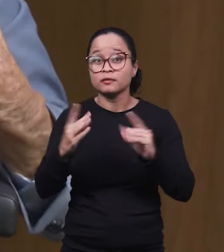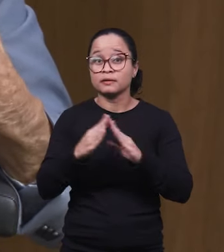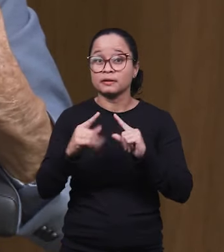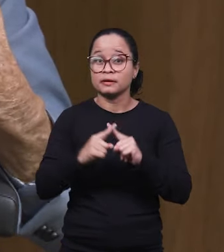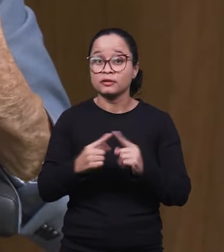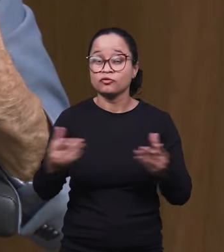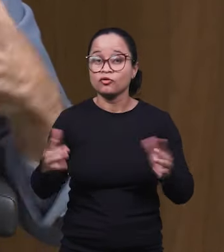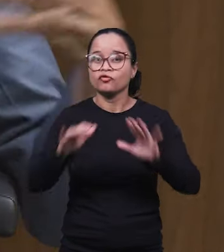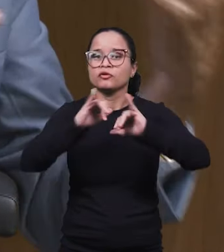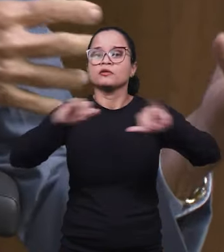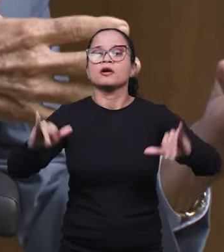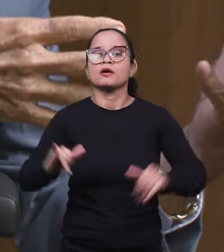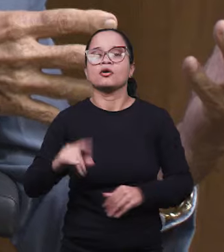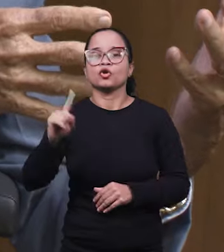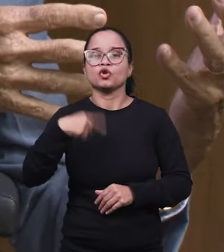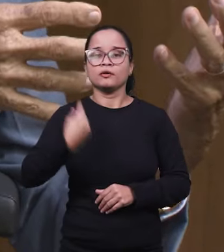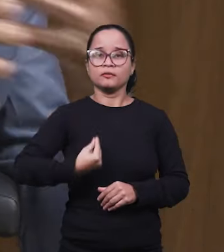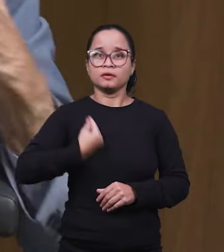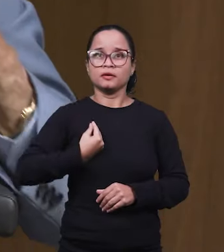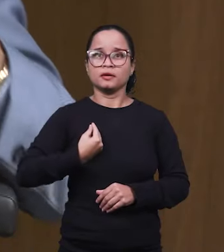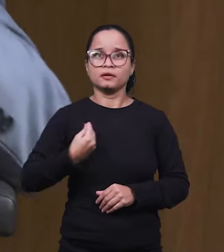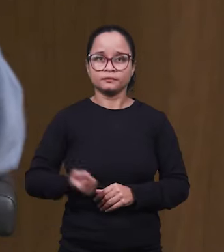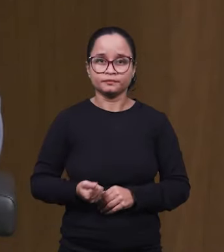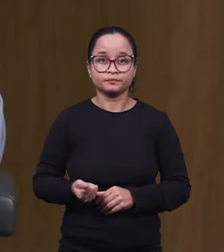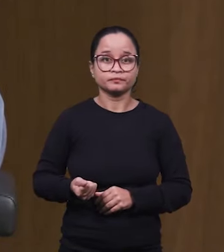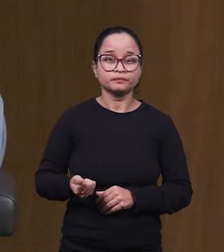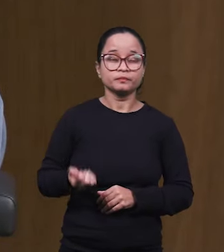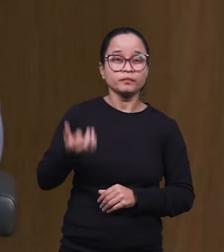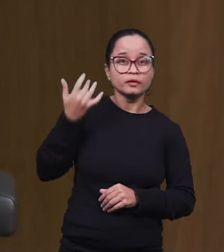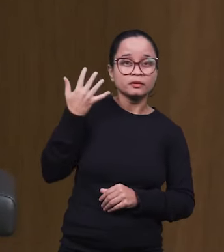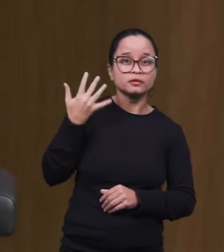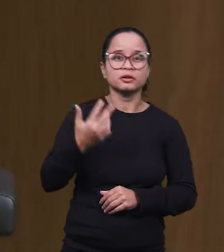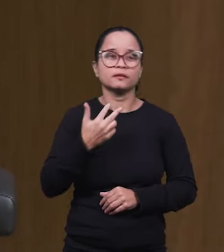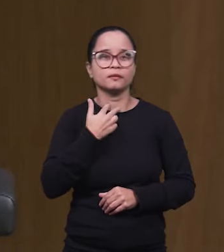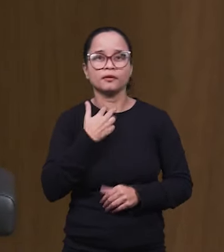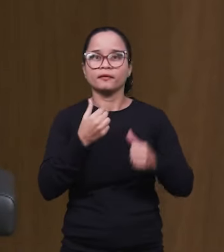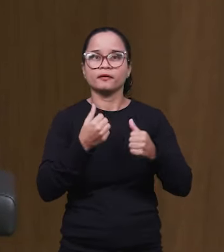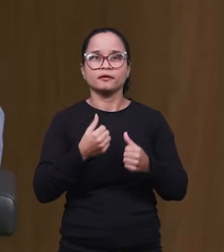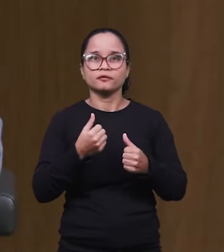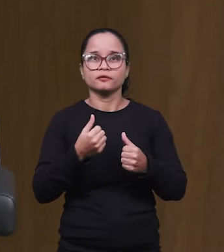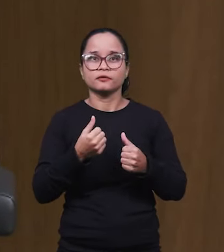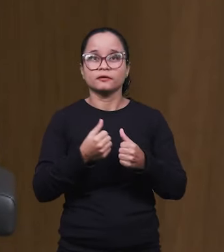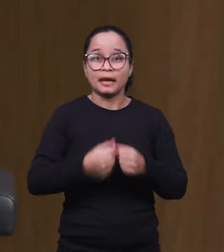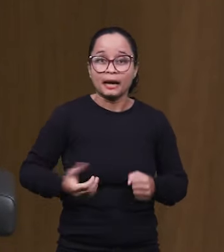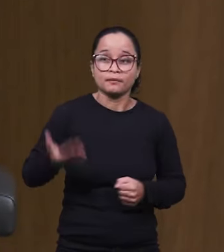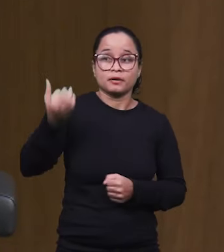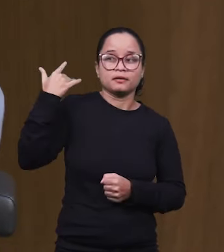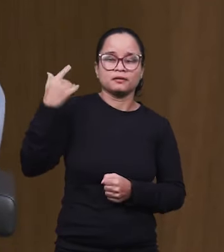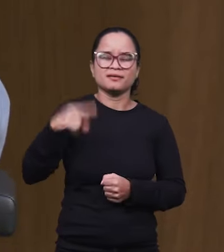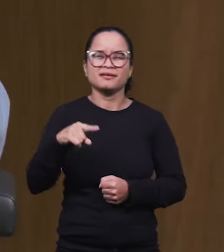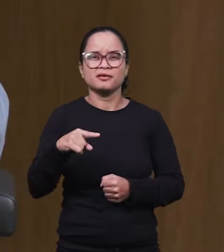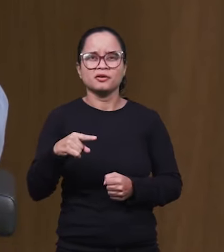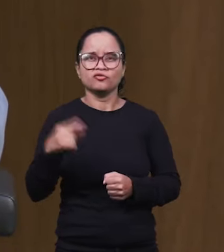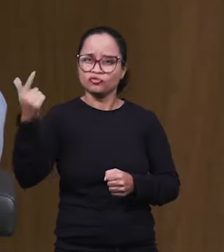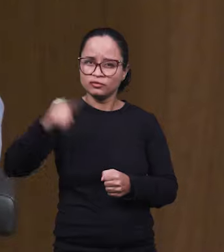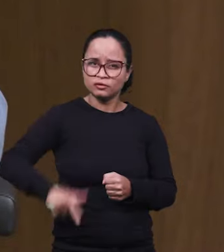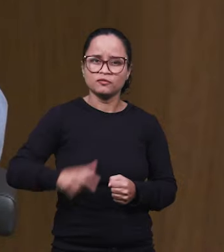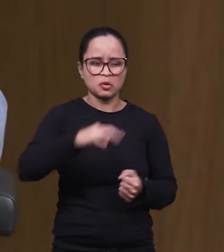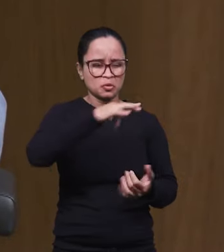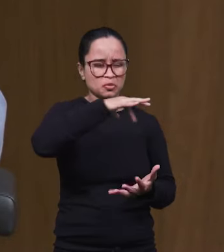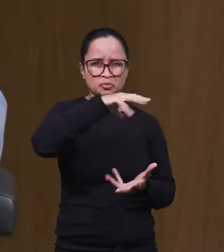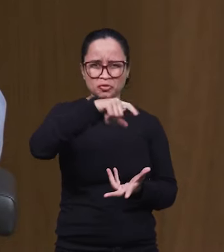nós estamos, o que nós deixamos para trás, que não pode ficar. É uma coisa que tem que entrar de novo O mundo que está aí é